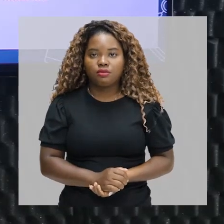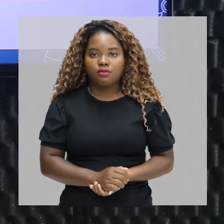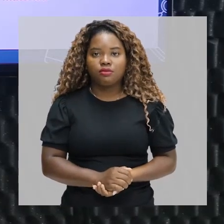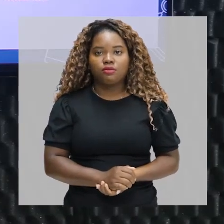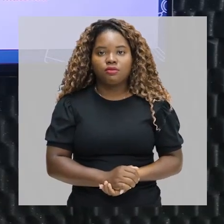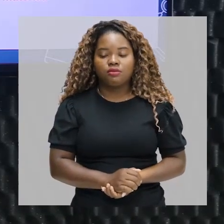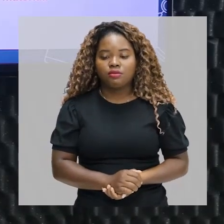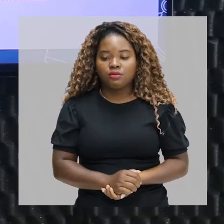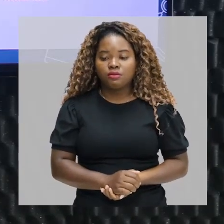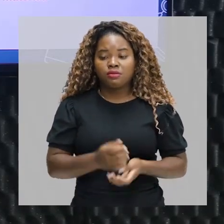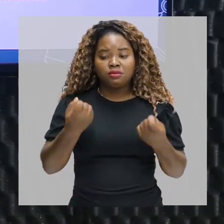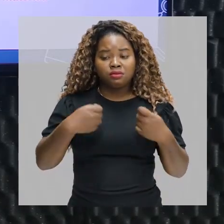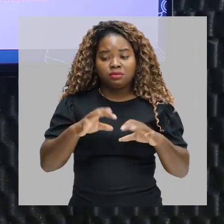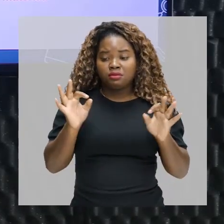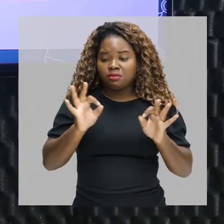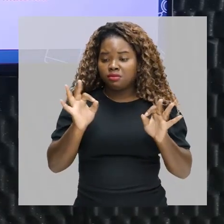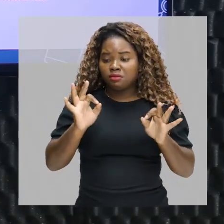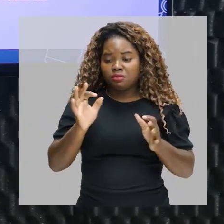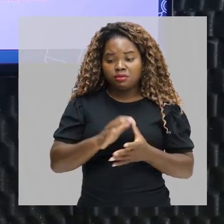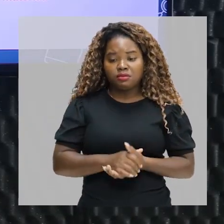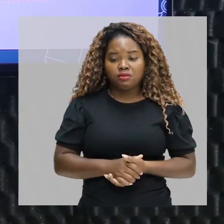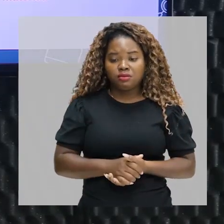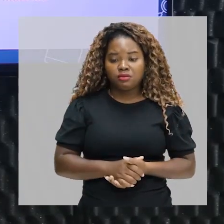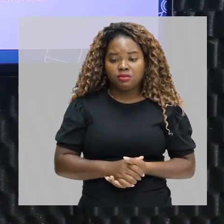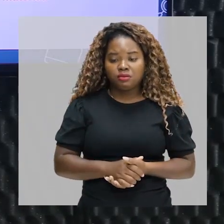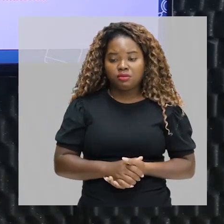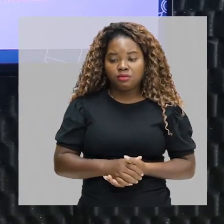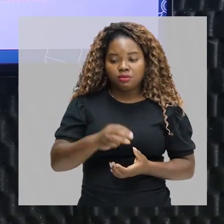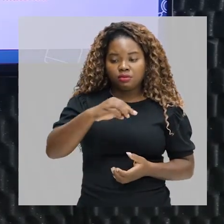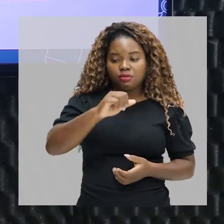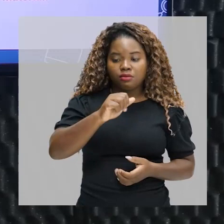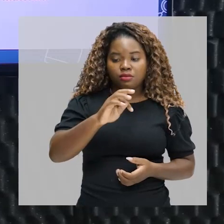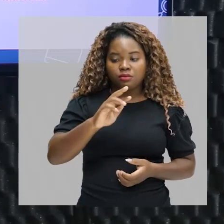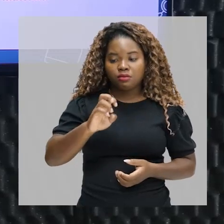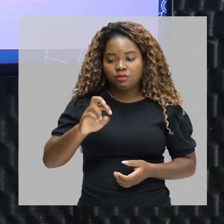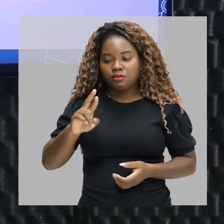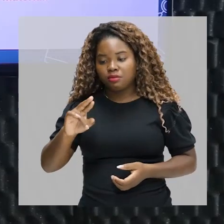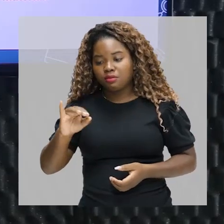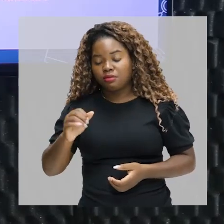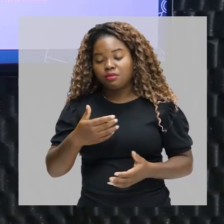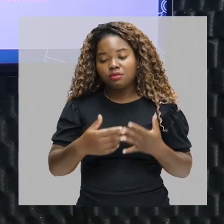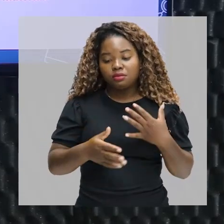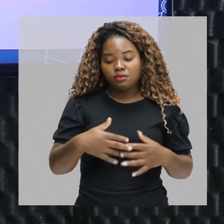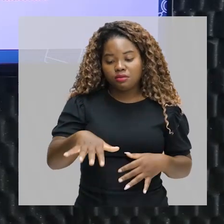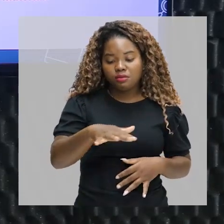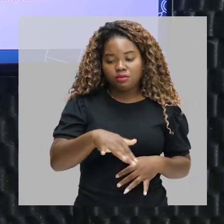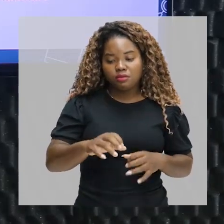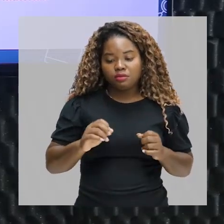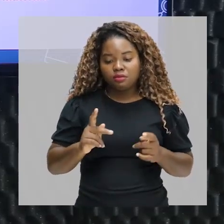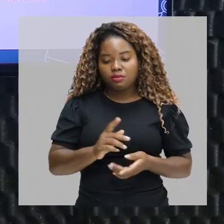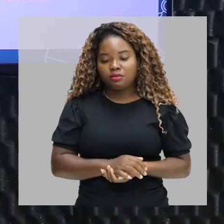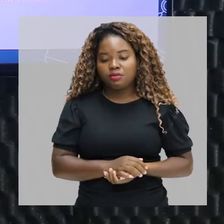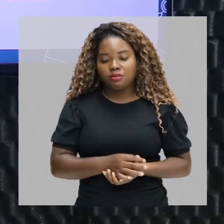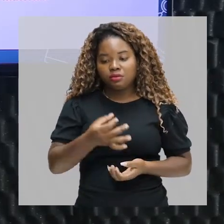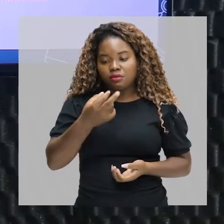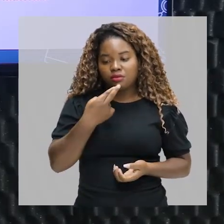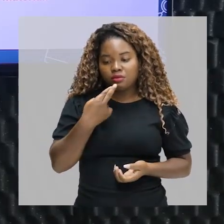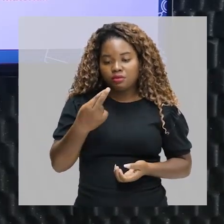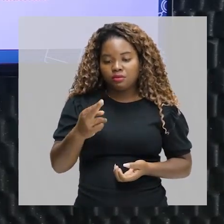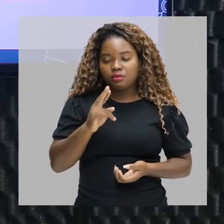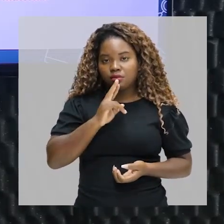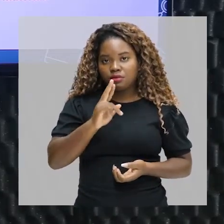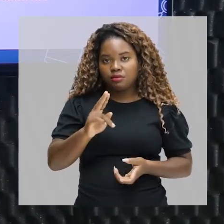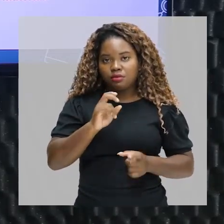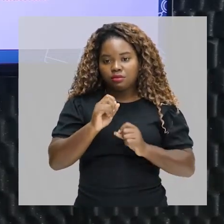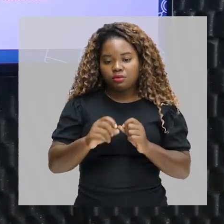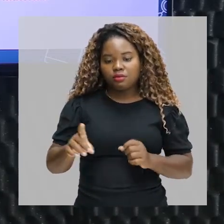Ele, na verdade, ele não precisa ter nada para isso. Ele não precisa ter meio material. Ele pode se propagar em qualquer meio. Tá certo? Então, por isso que a resposta é a